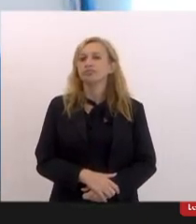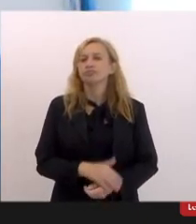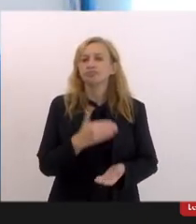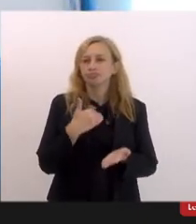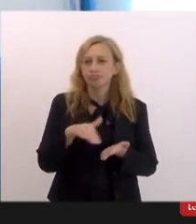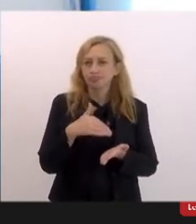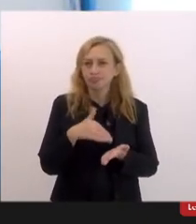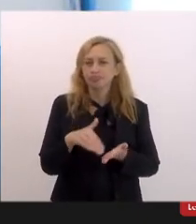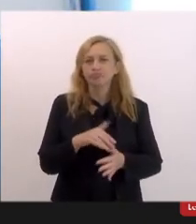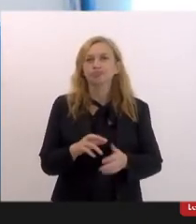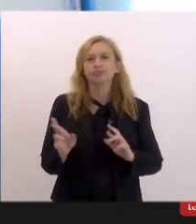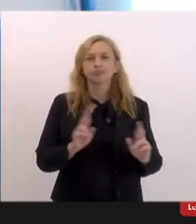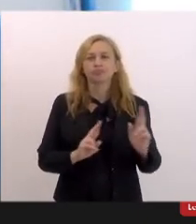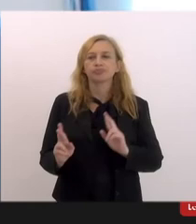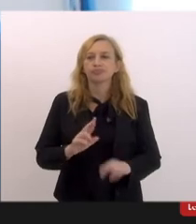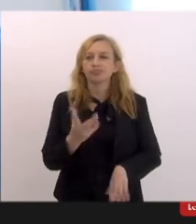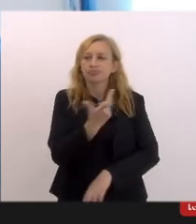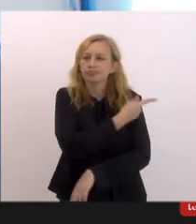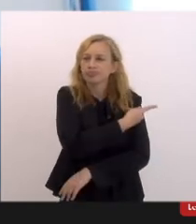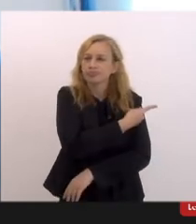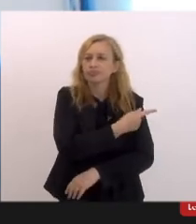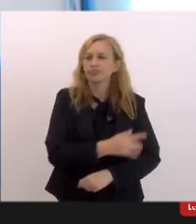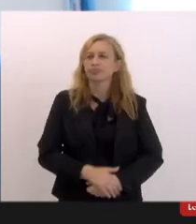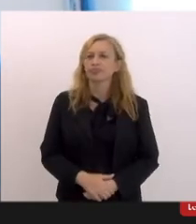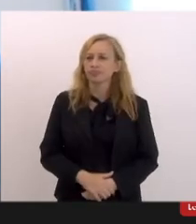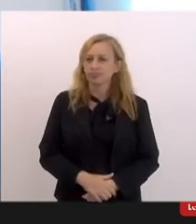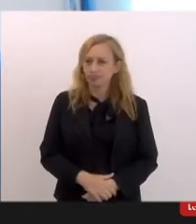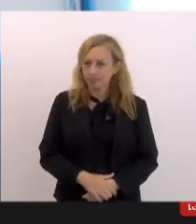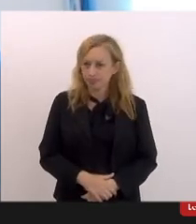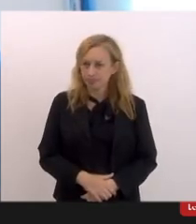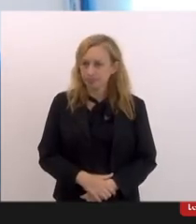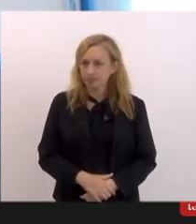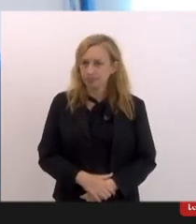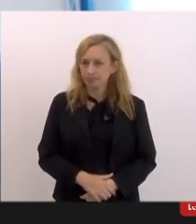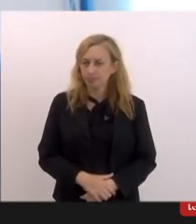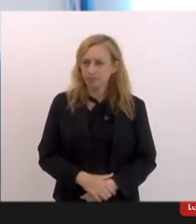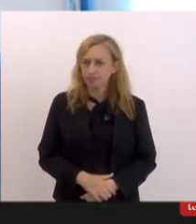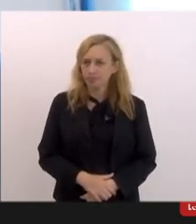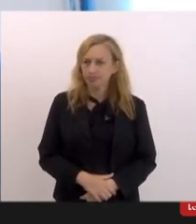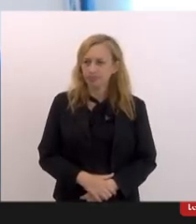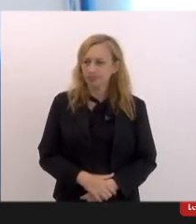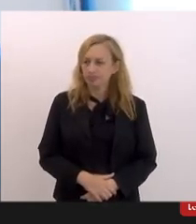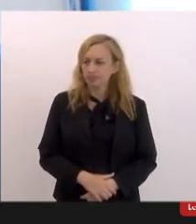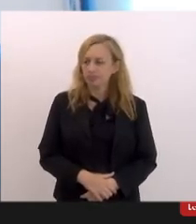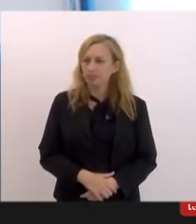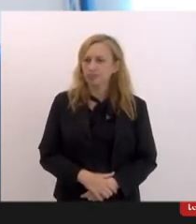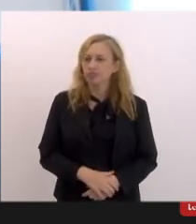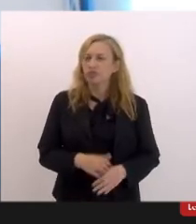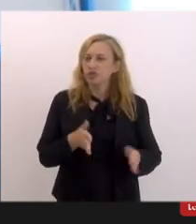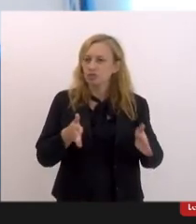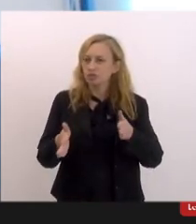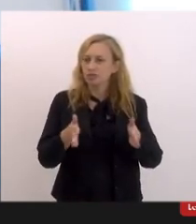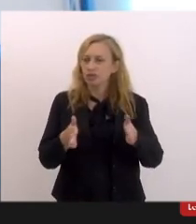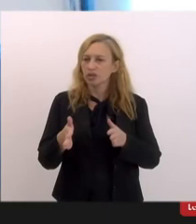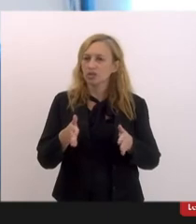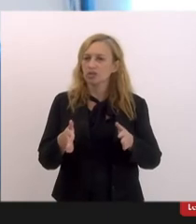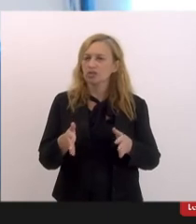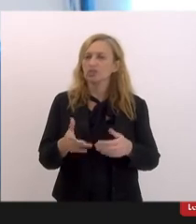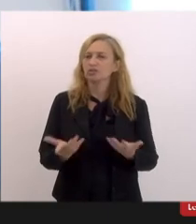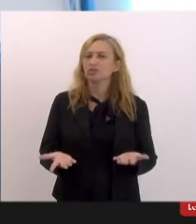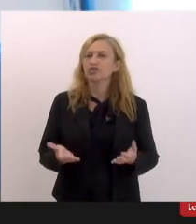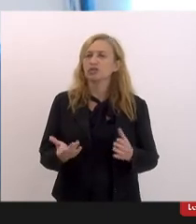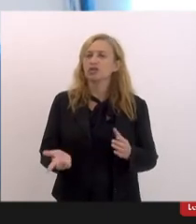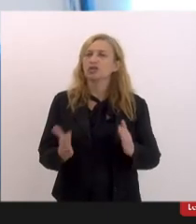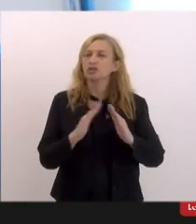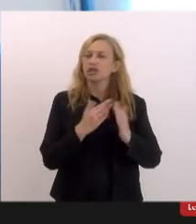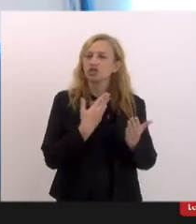Secretário, com relação à vacinação, auxiliar nesse processo de mobilização diante desse papel histórico que as escolas